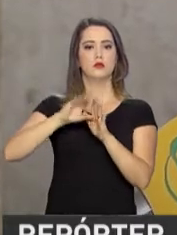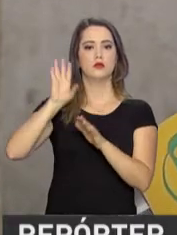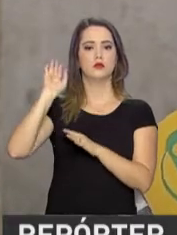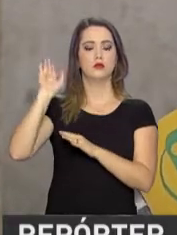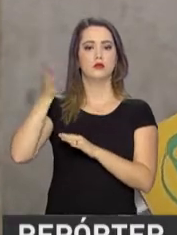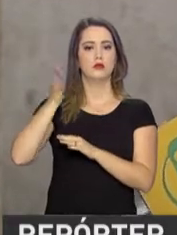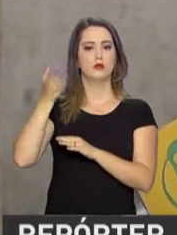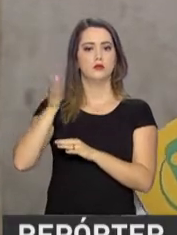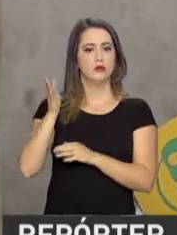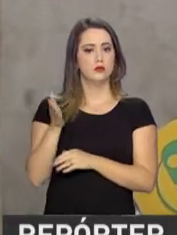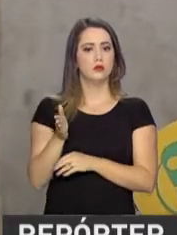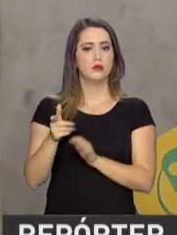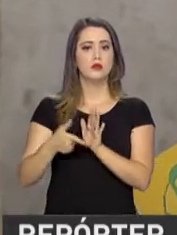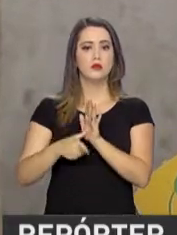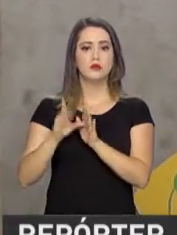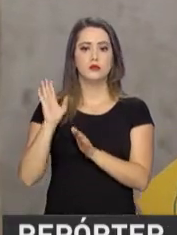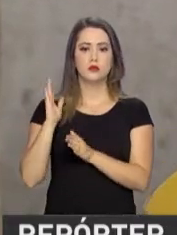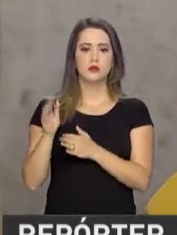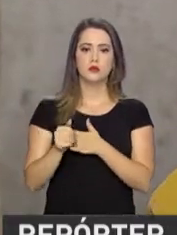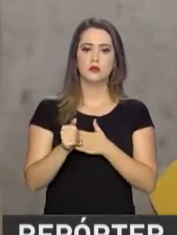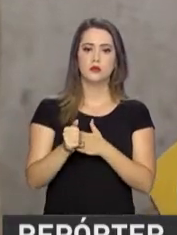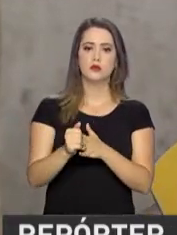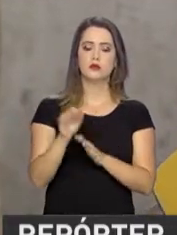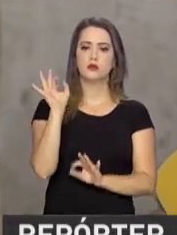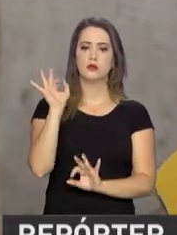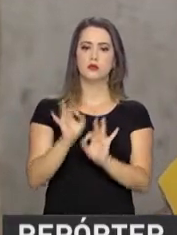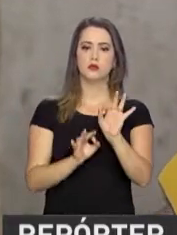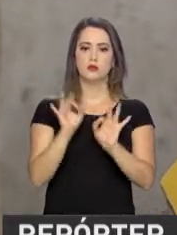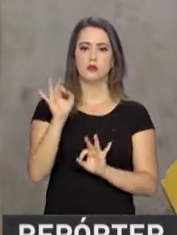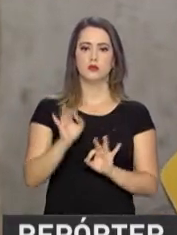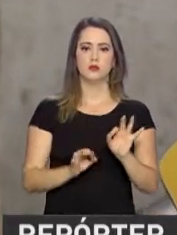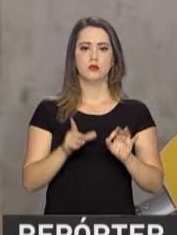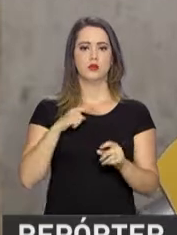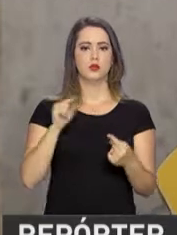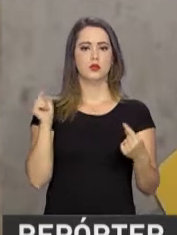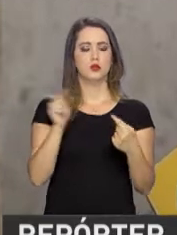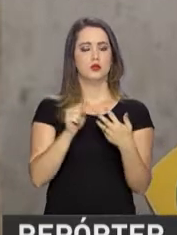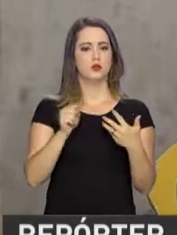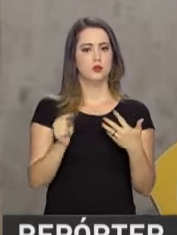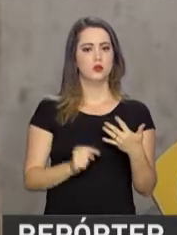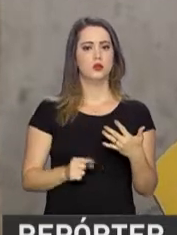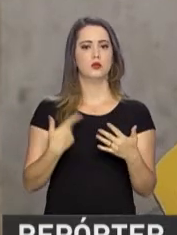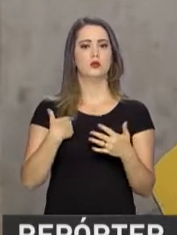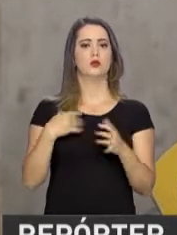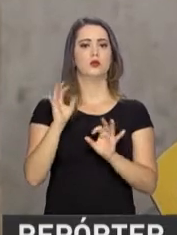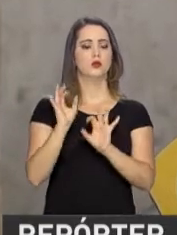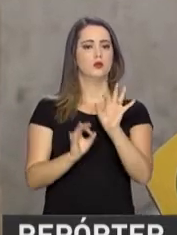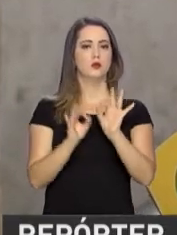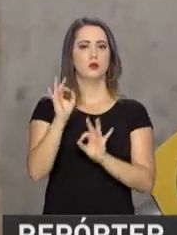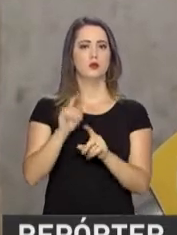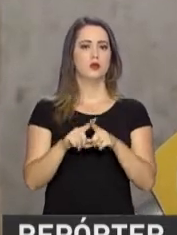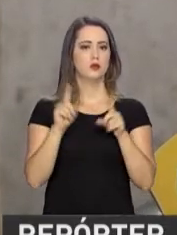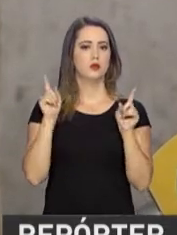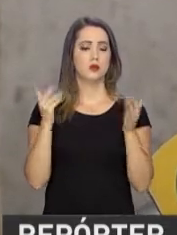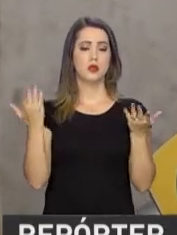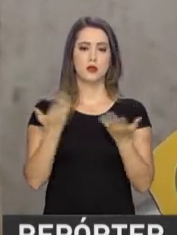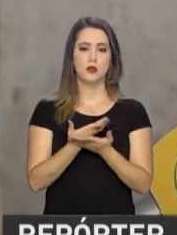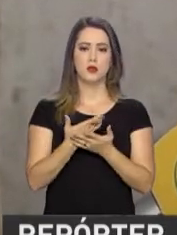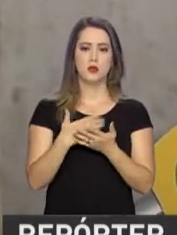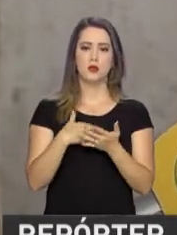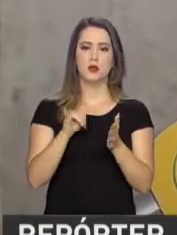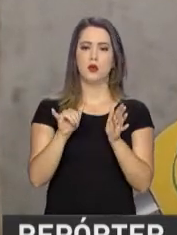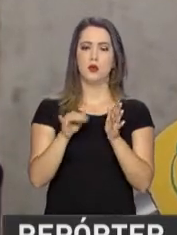sendo seguido e elaborado inclusive eu já tenho metas atingidas desse plano mas a formalização da